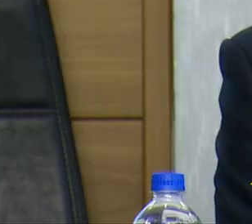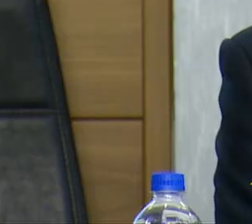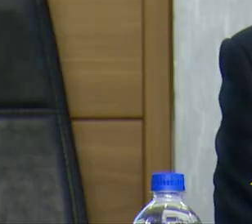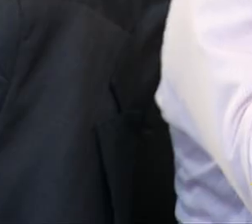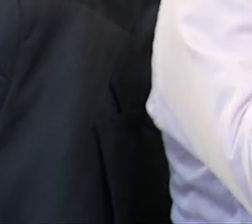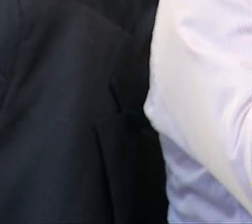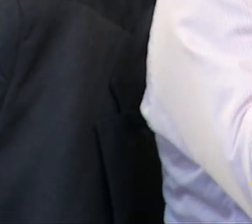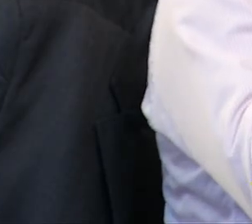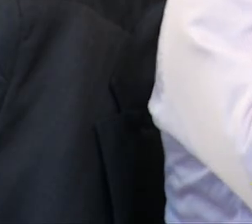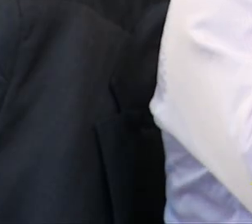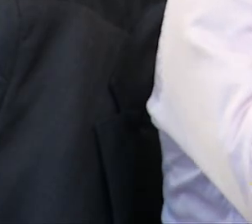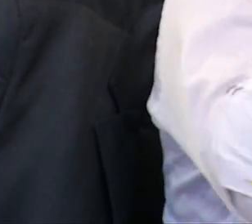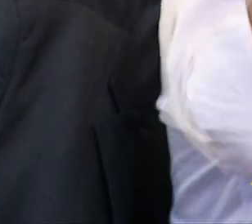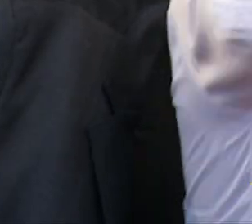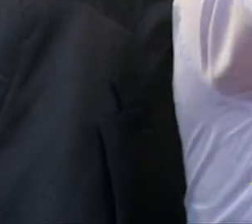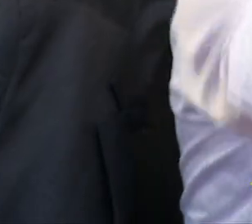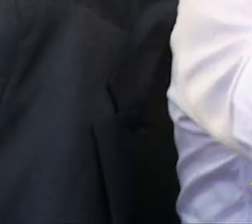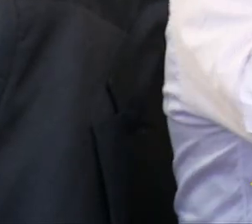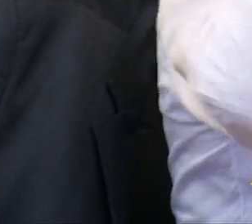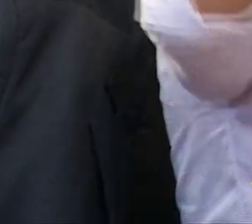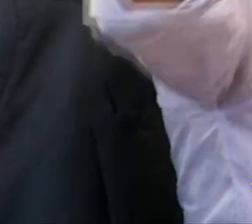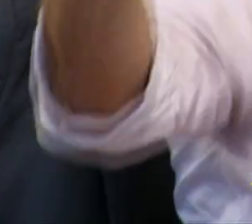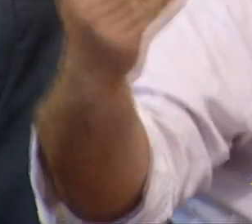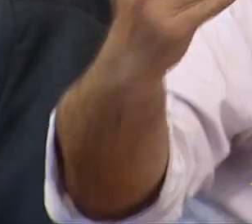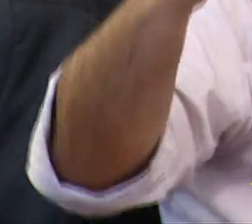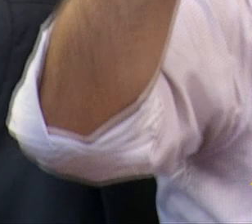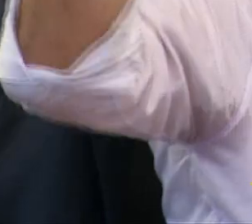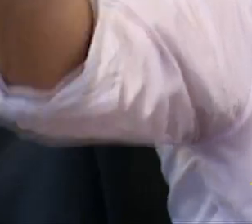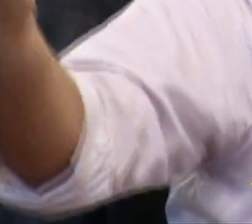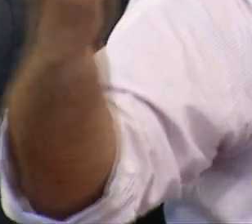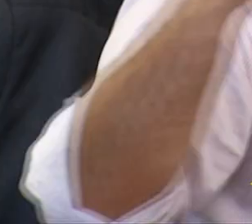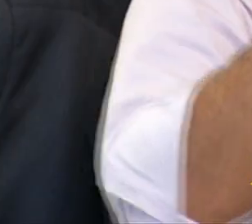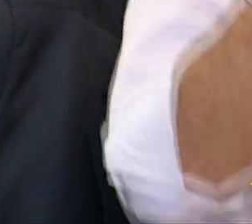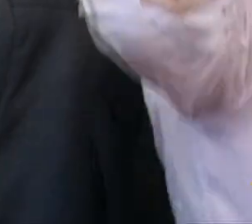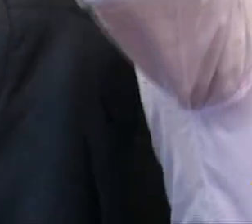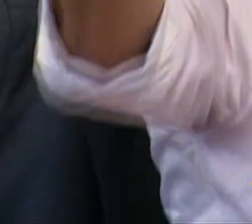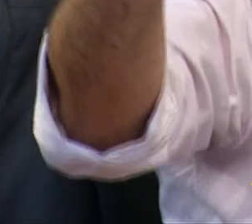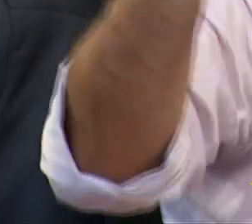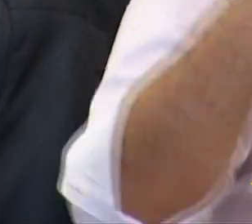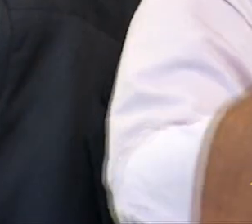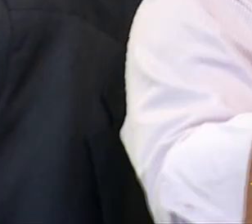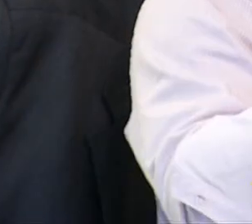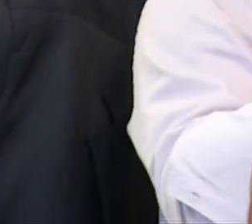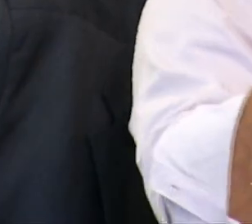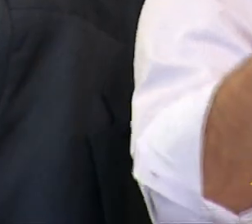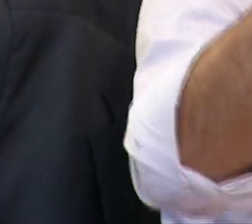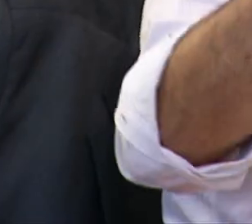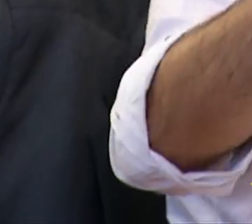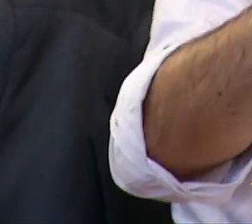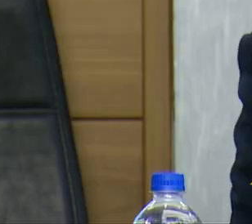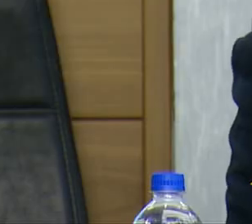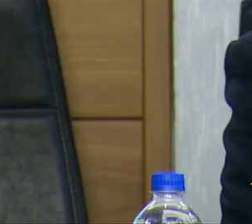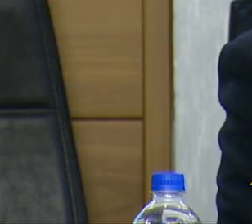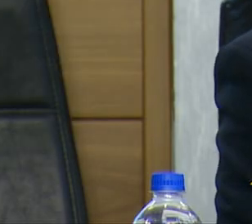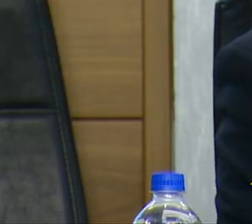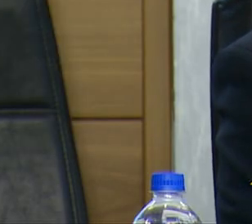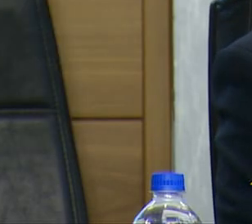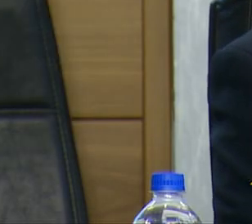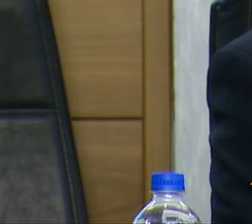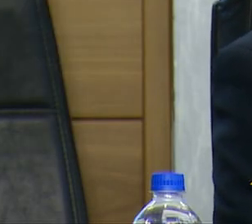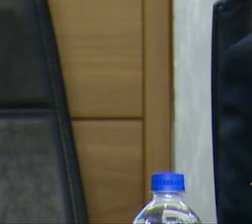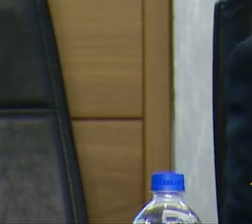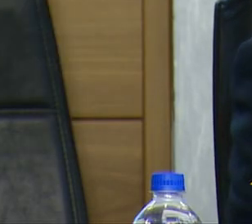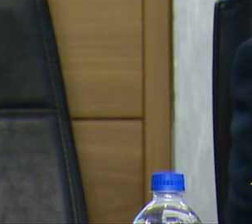exatamente. Agora, se for Luiz Santos, por exemplo, for falar, daí acho que é o final. Aí é... Eu tenho uma são intervenções, entendeu? Ah, a manga já tem uma pontual, tá